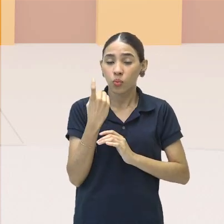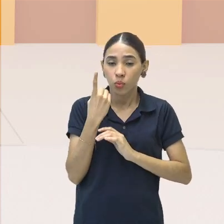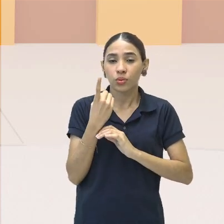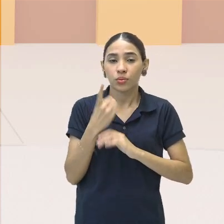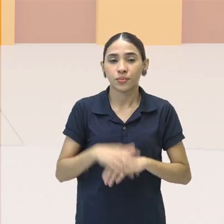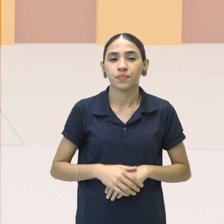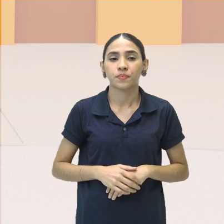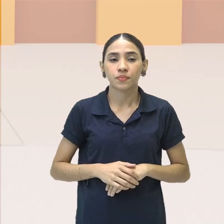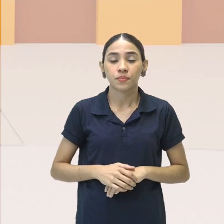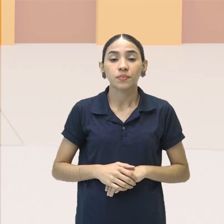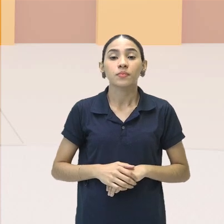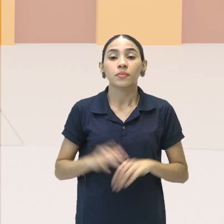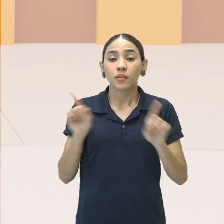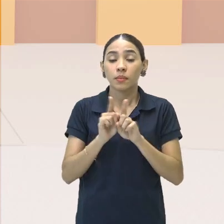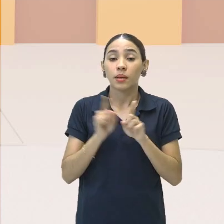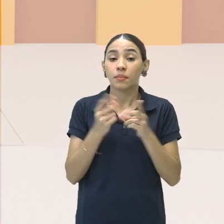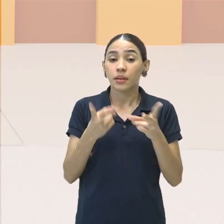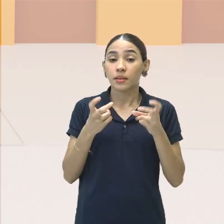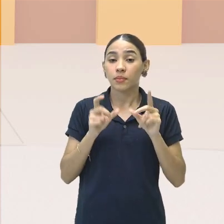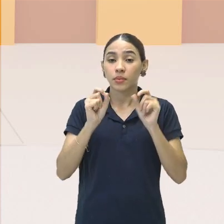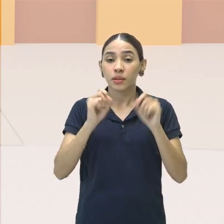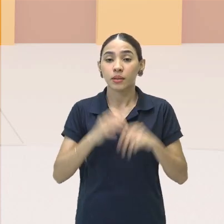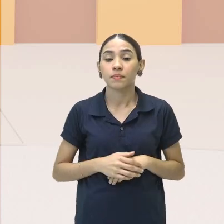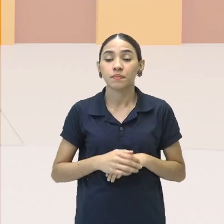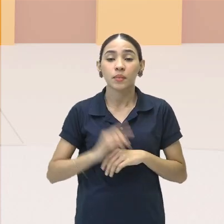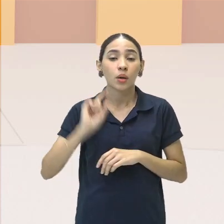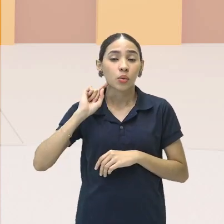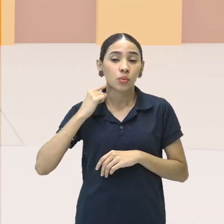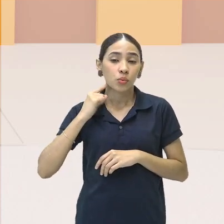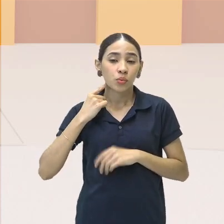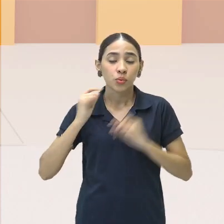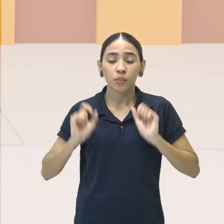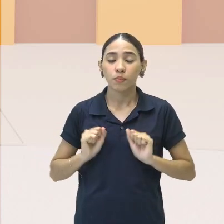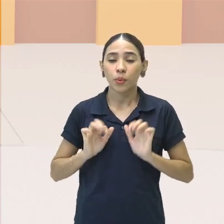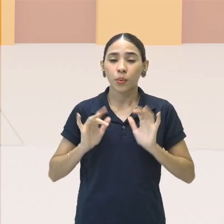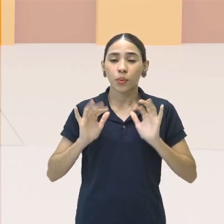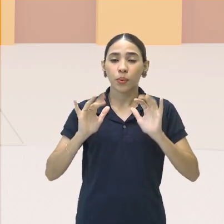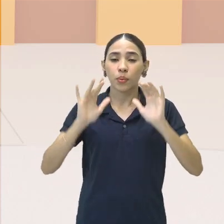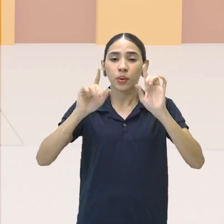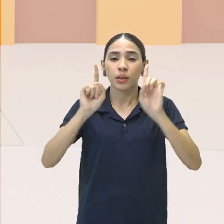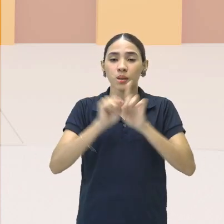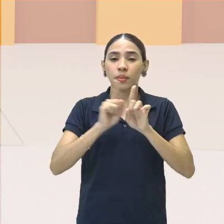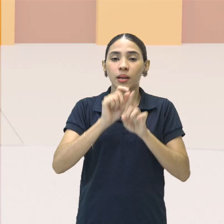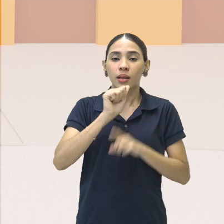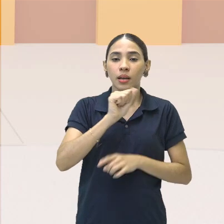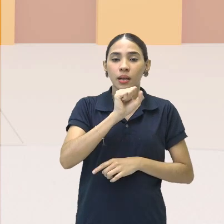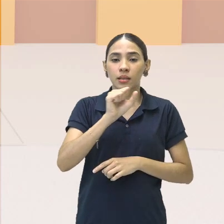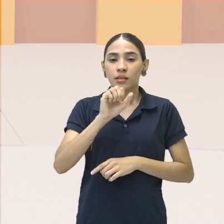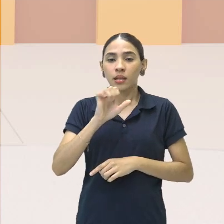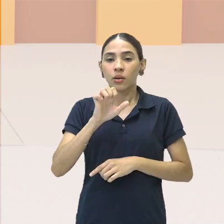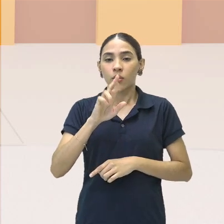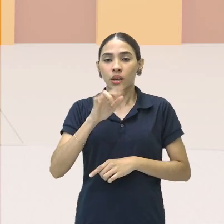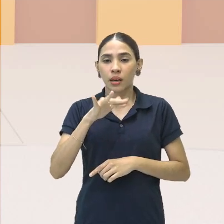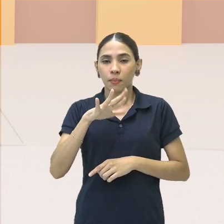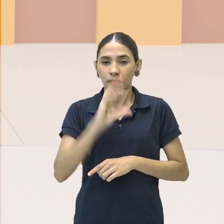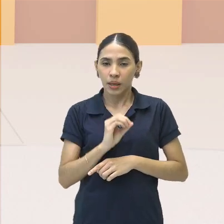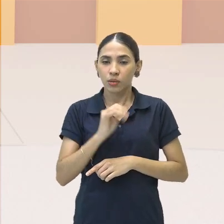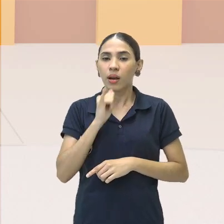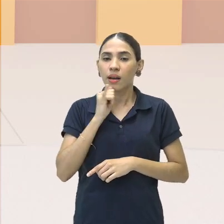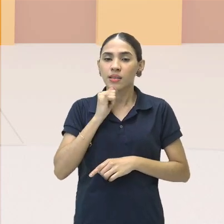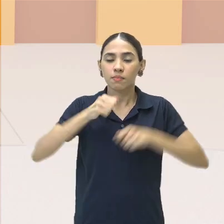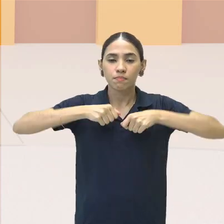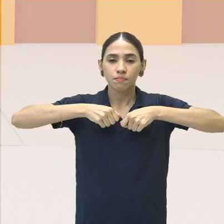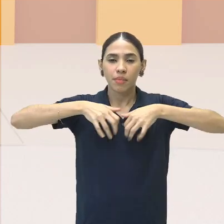agrícola. Observamos também a questão da poluição e do assoreamento dos rios com a mineração.